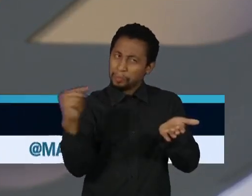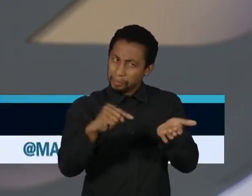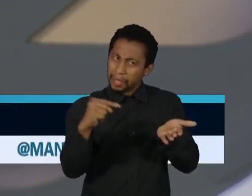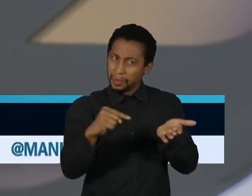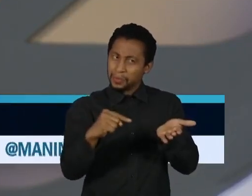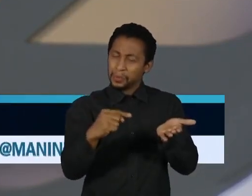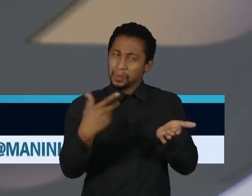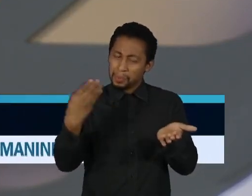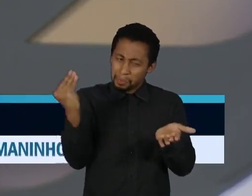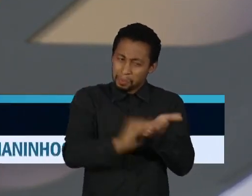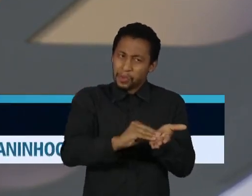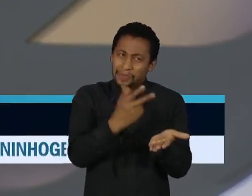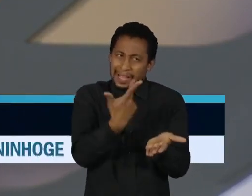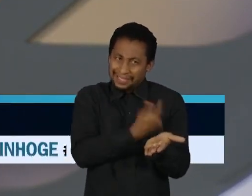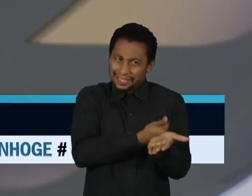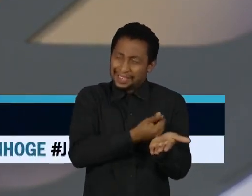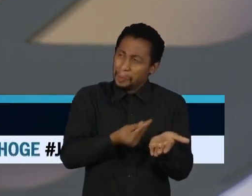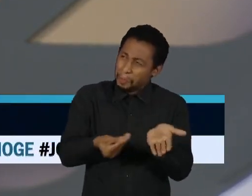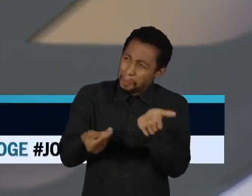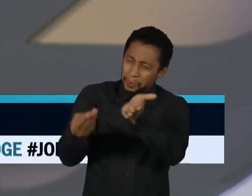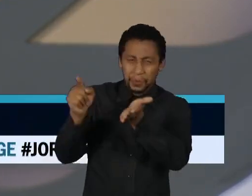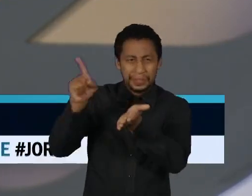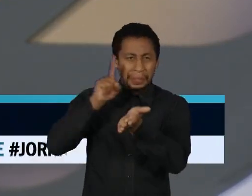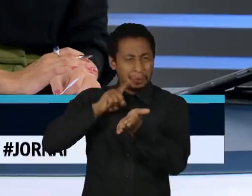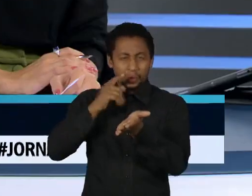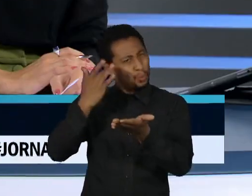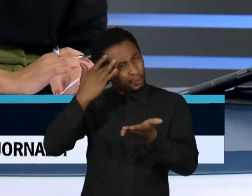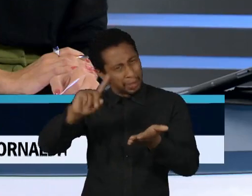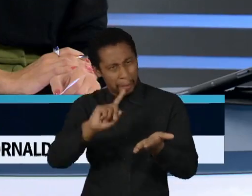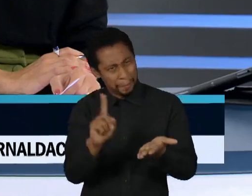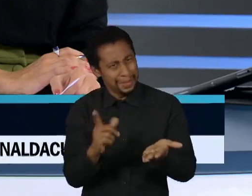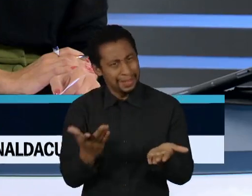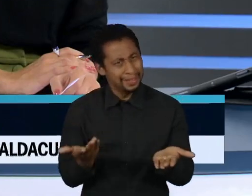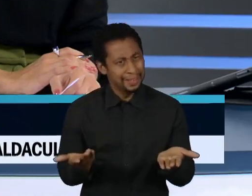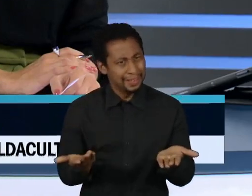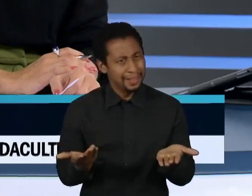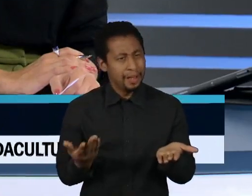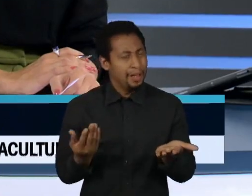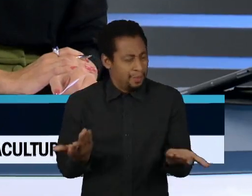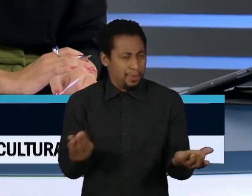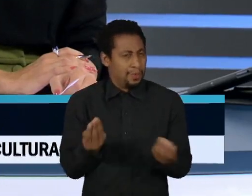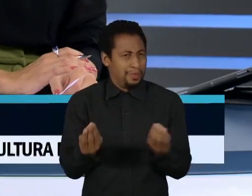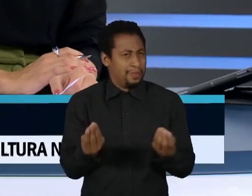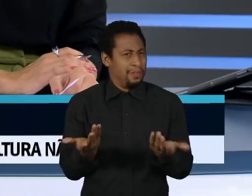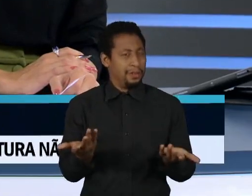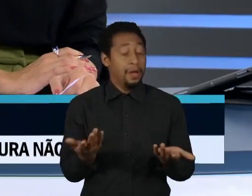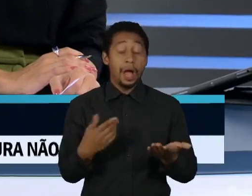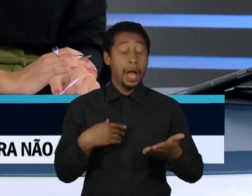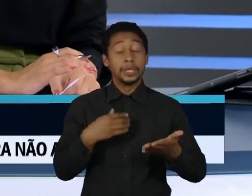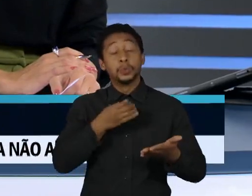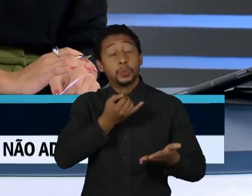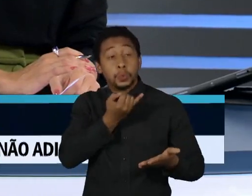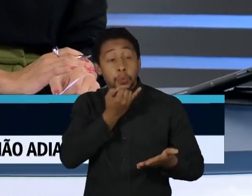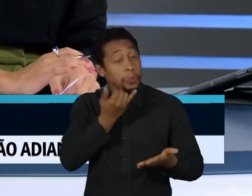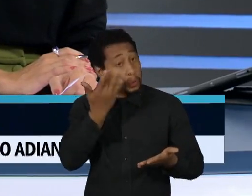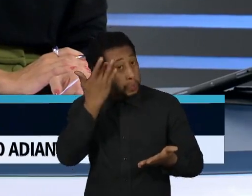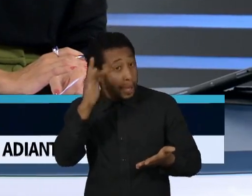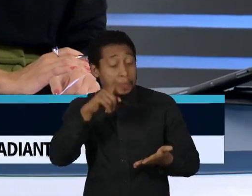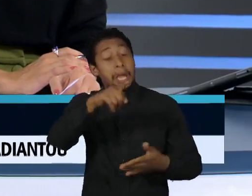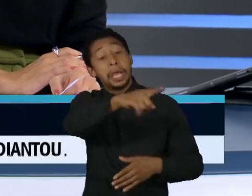que estava acontecendo e que isso tinha sido, enfim, uma medida adotada de livre e espontânea vontade pelos